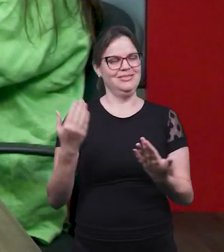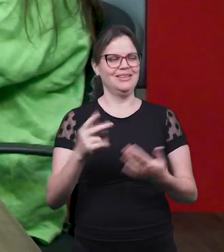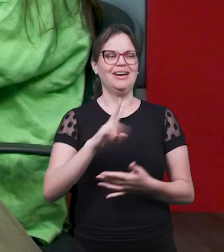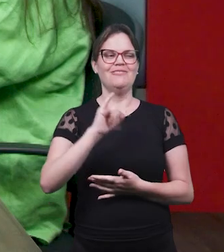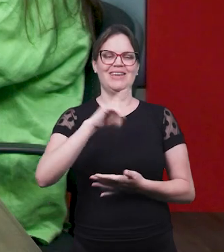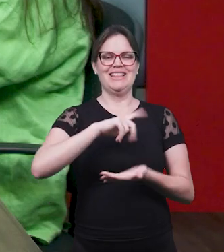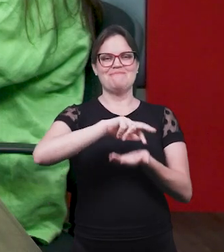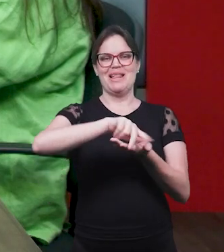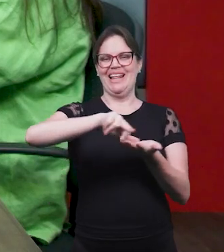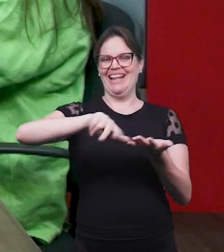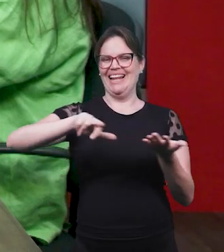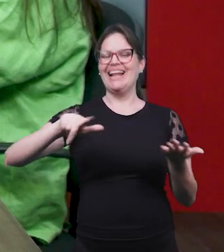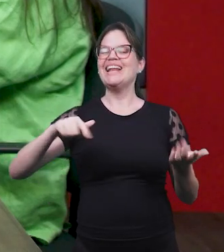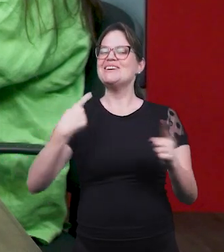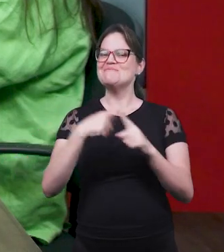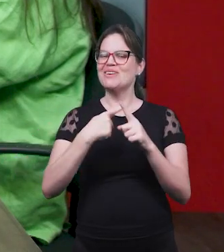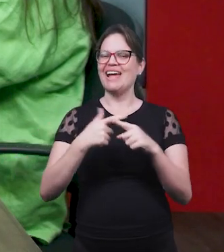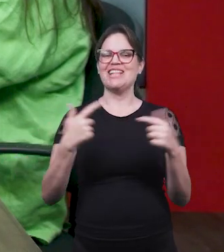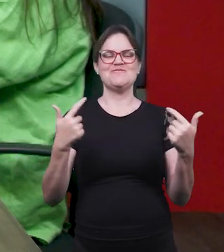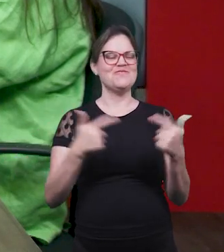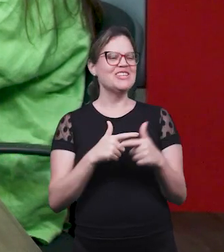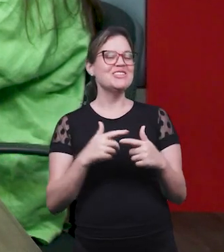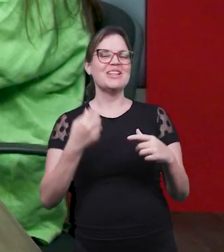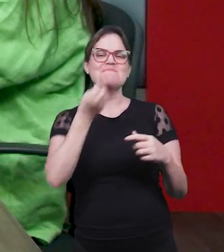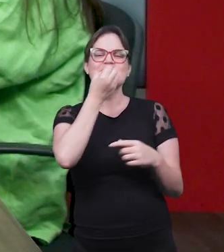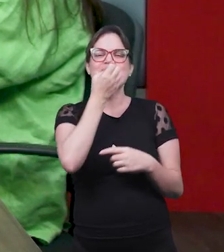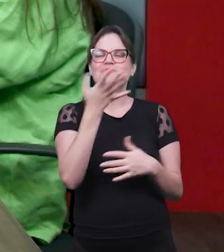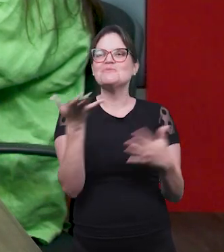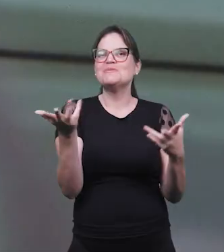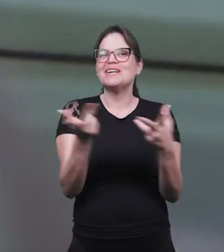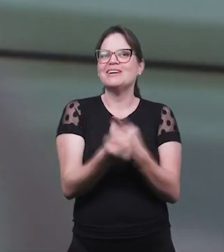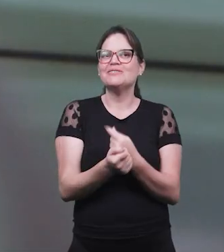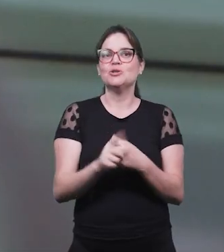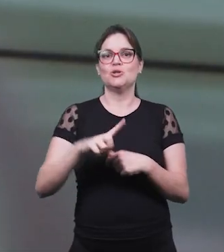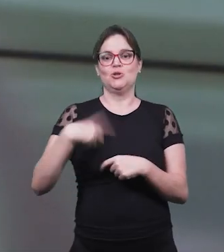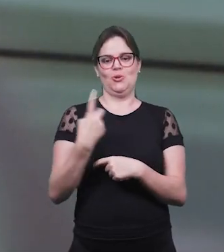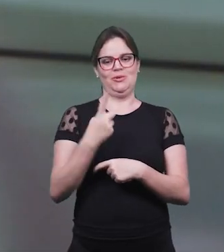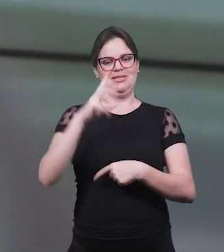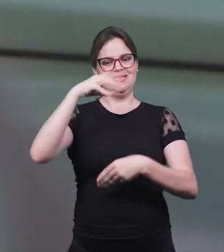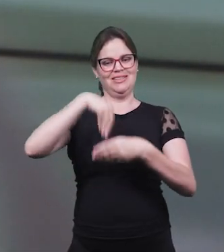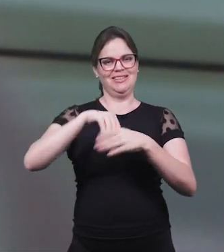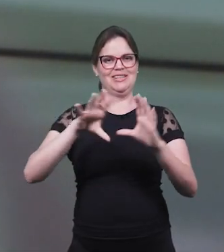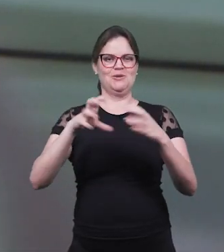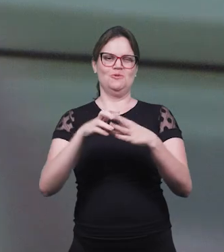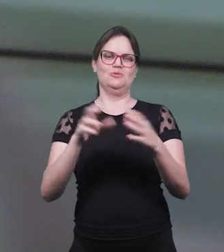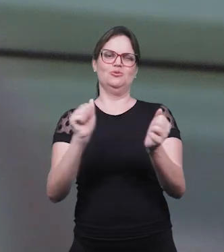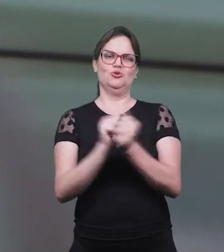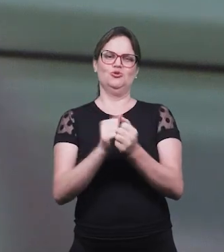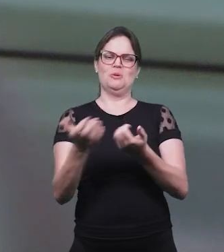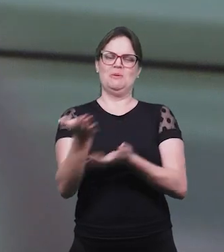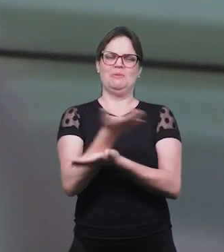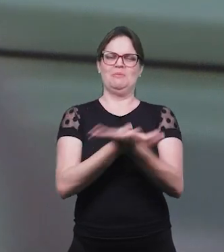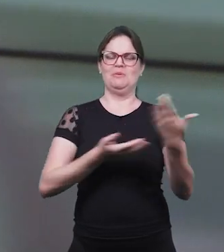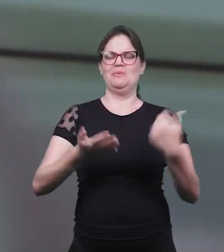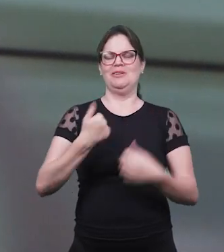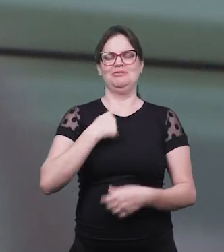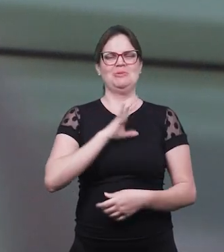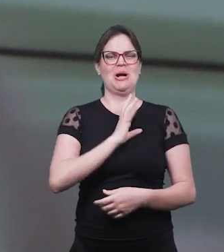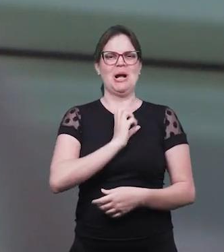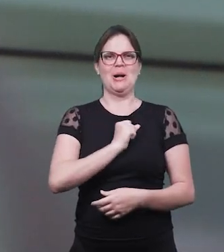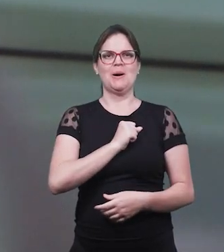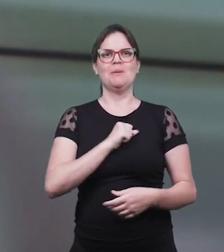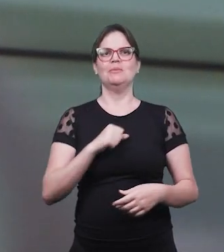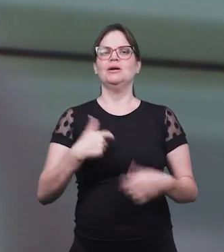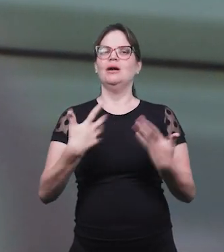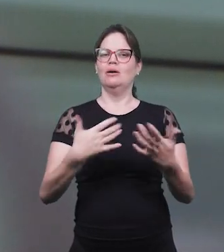o mesmo pastor já falou. É divertido, é maravilhoso. Nós estamos entre irmãos queridos e aqui o que não falta é desejo